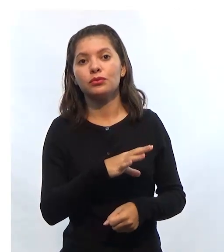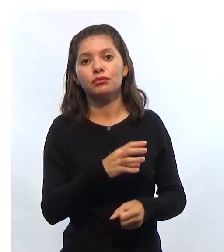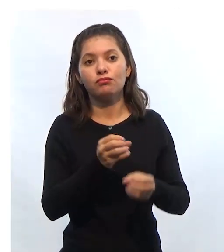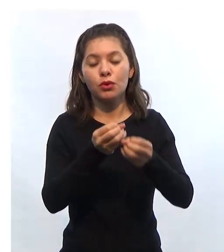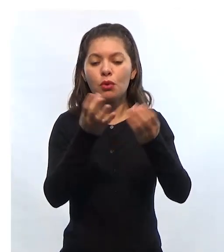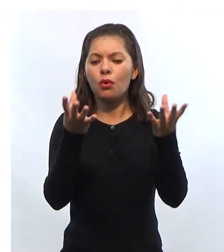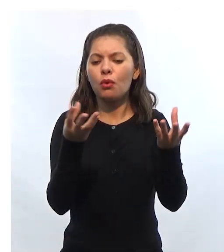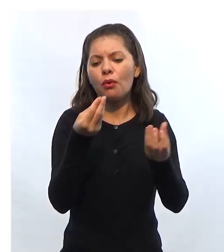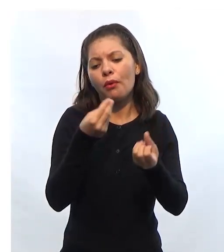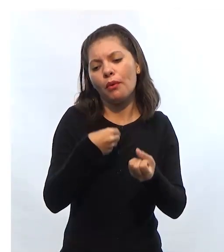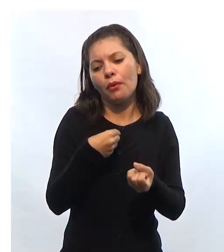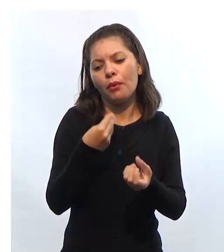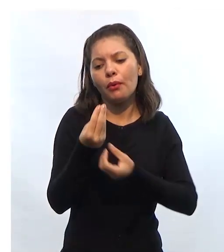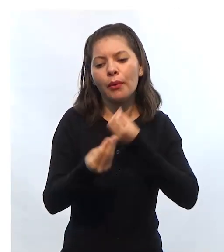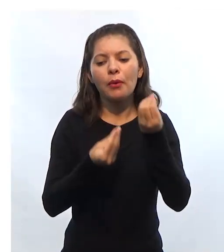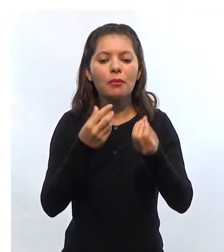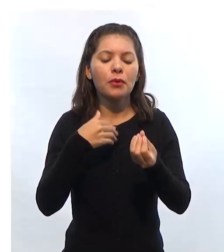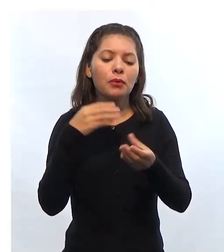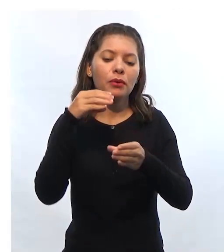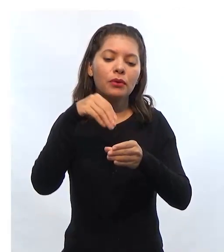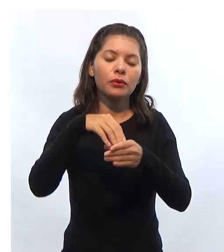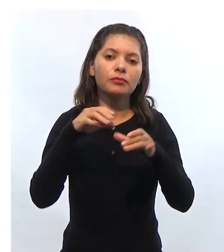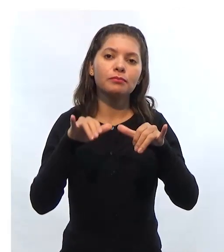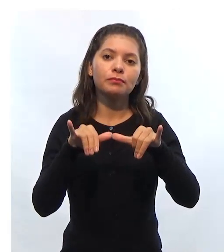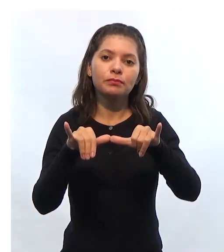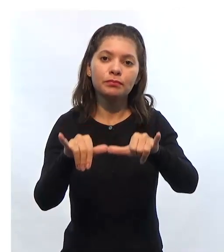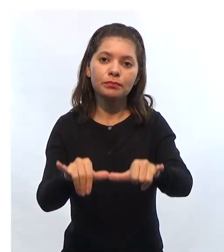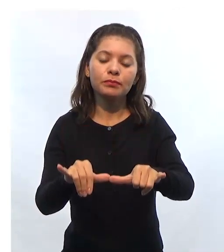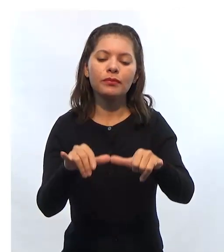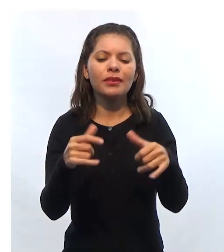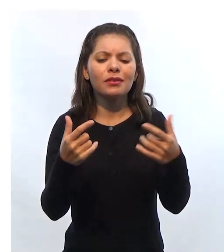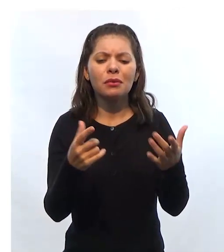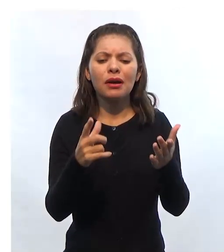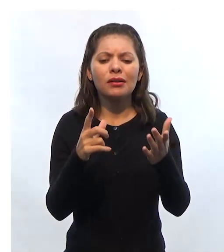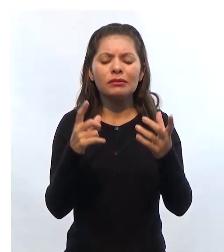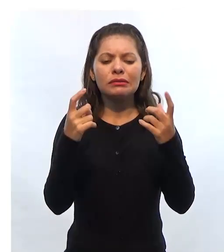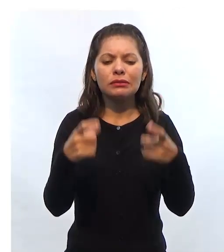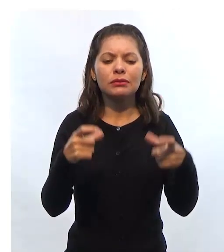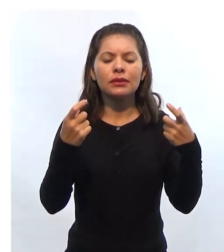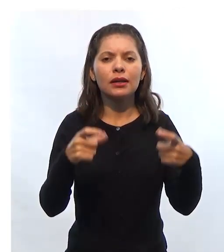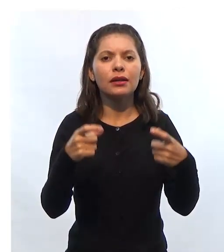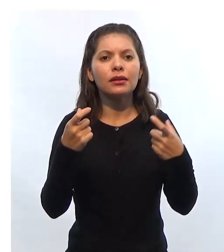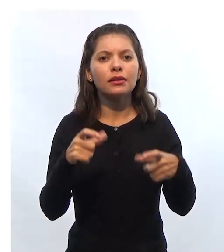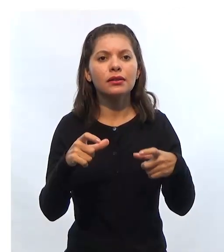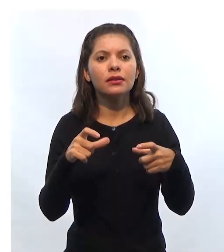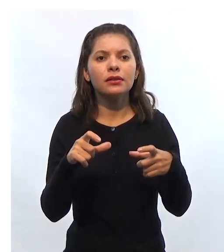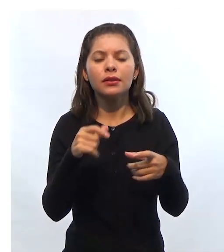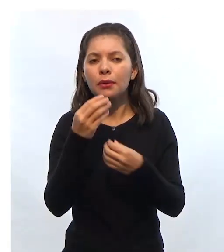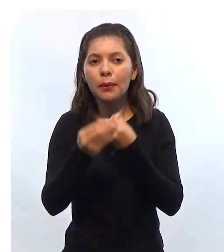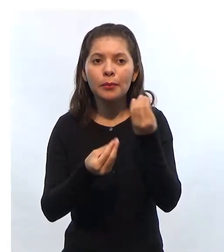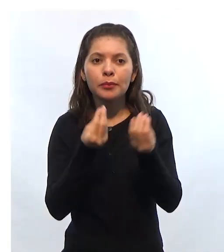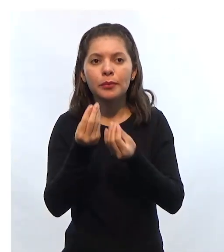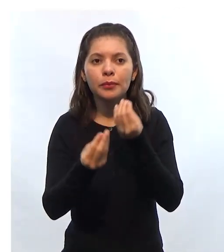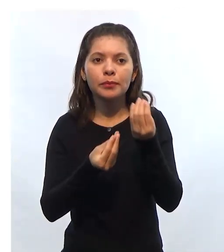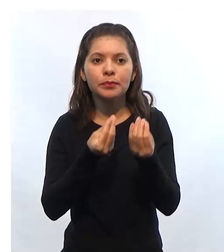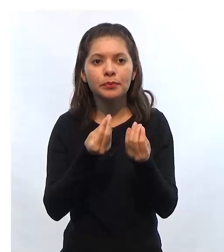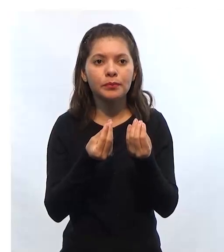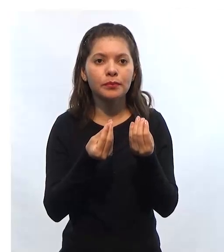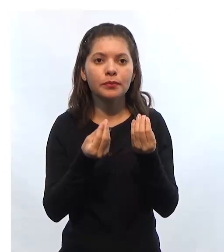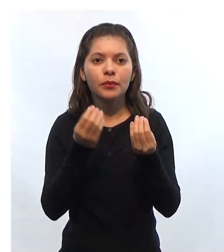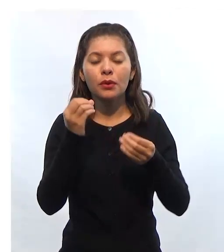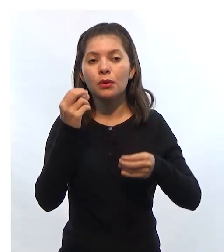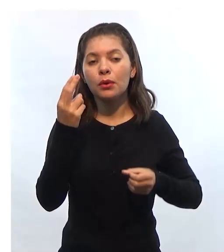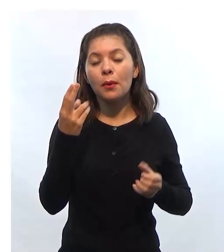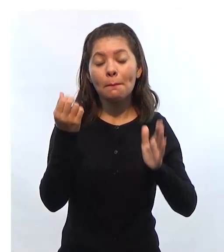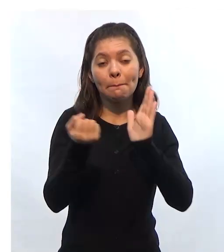formas de distribuição. Então, como é que eu coloco isso no mercado, né? Em que lojas, de que maneira,